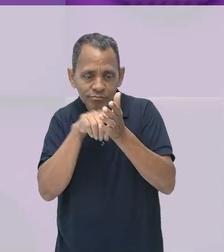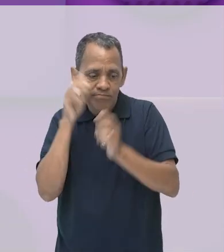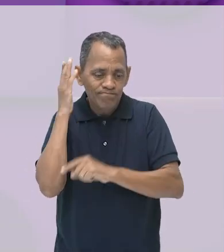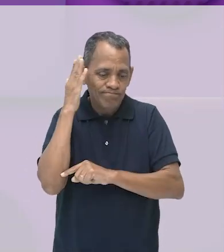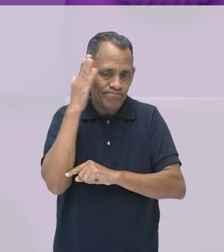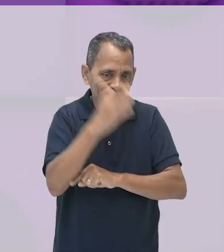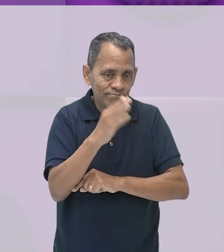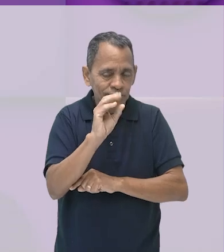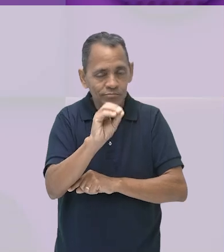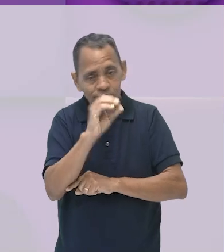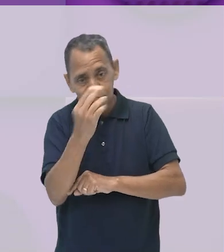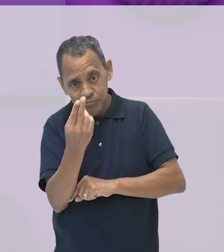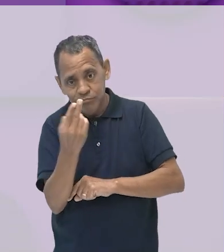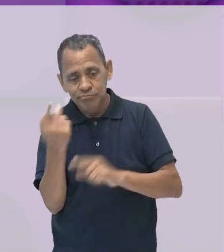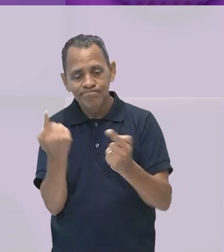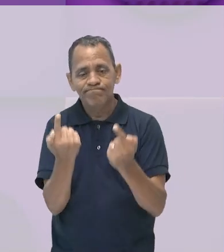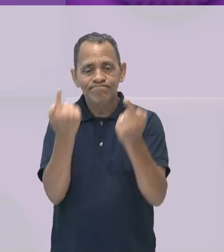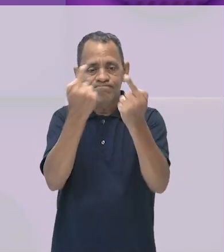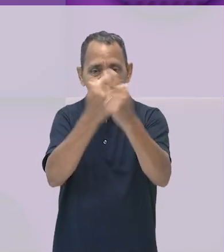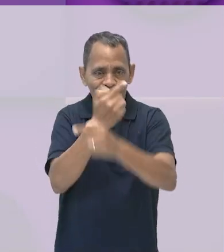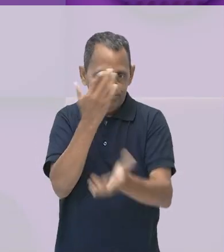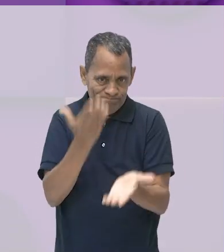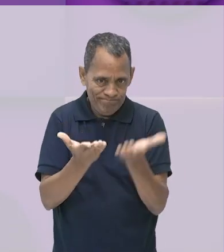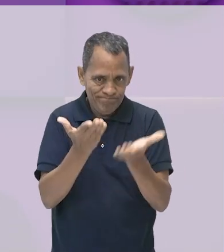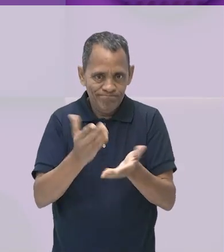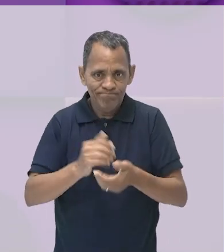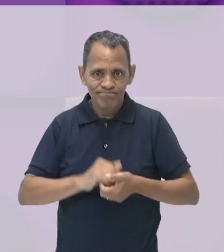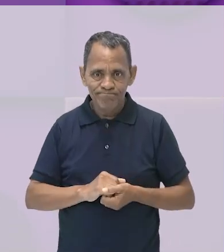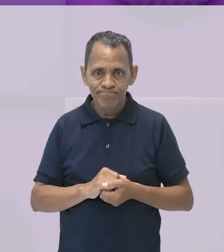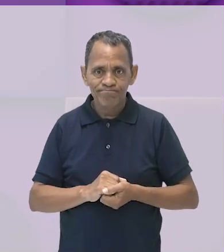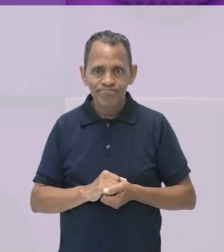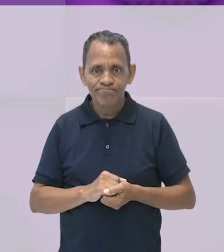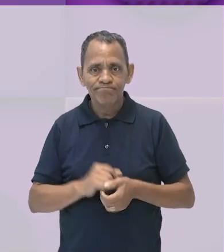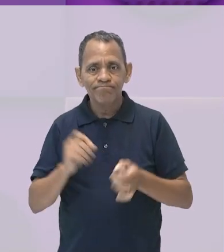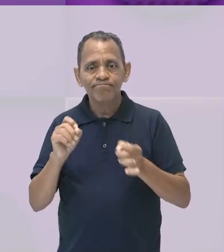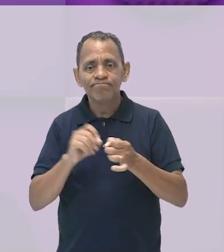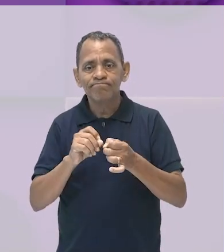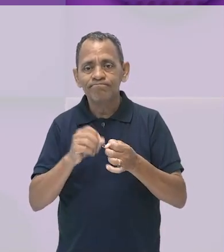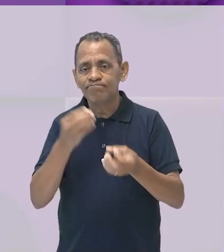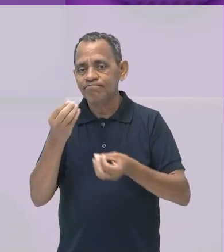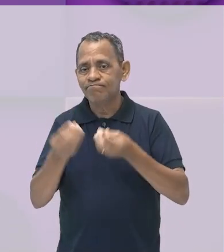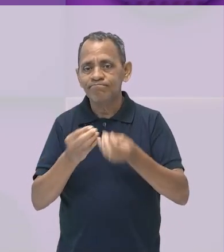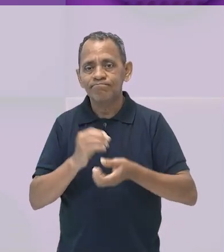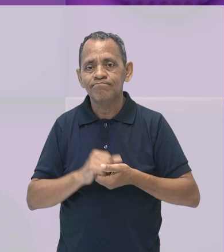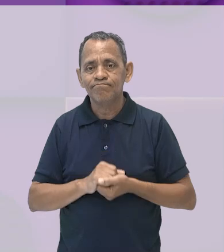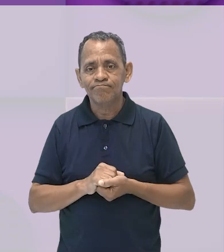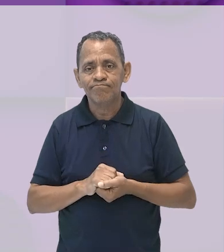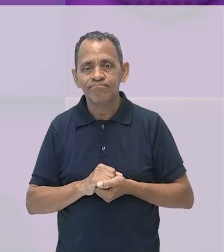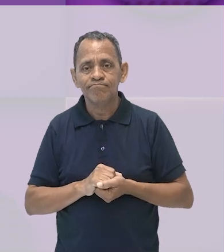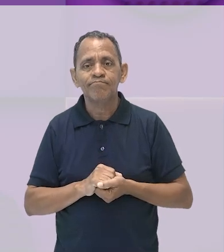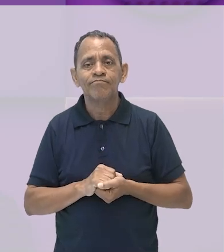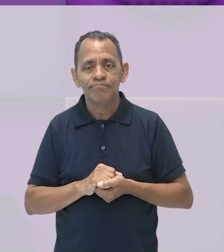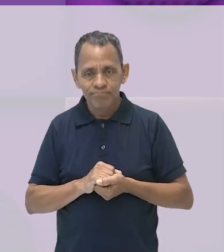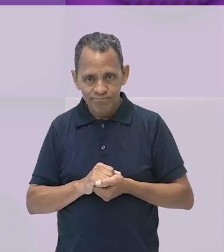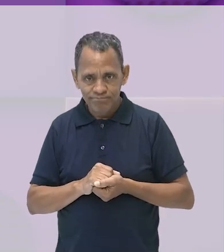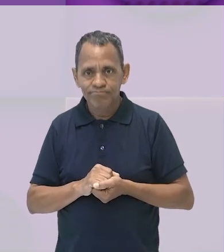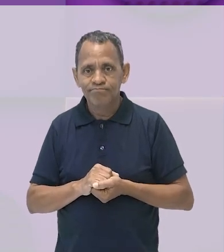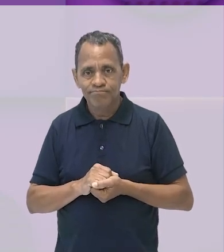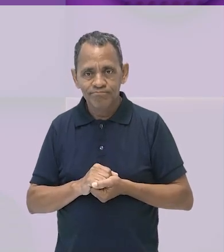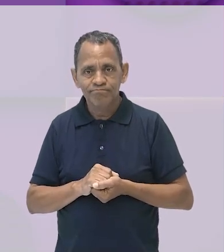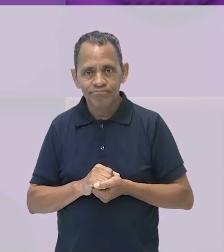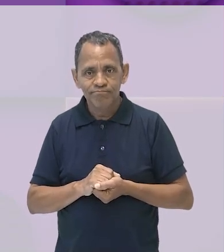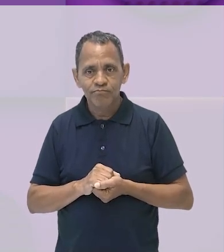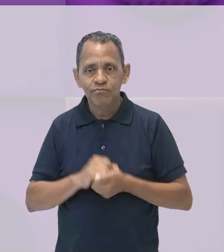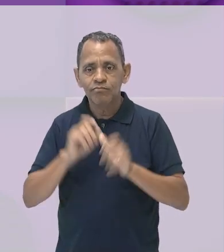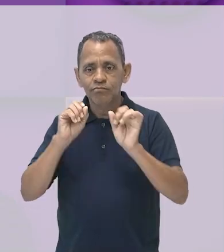diretamente proporcionais ou inversamente proporcionais. E eu vou fazer esse teste sempre com a grandeza que eu quero descobrir com as